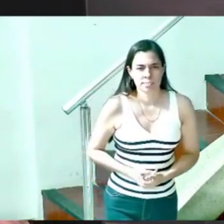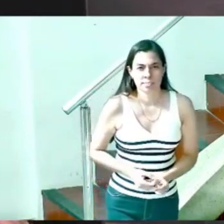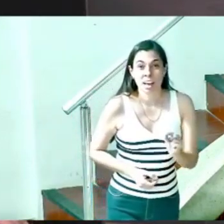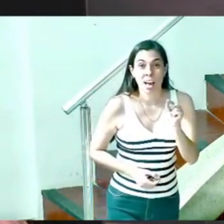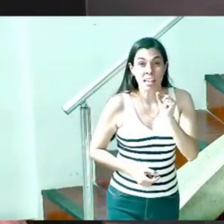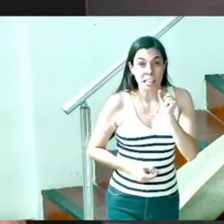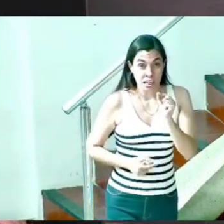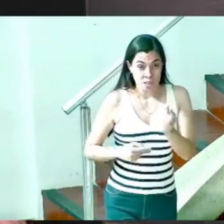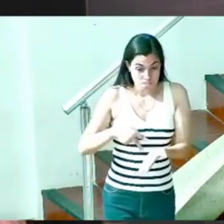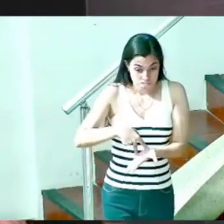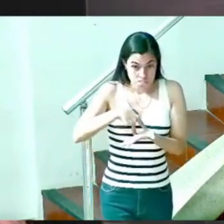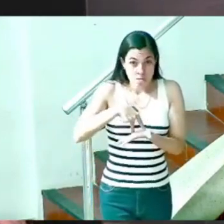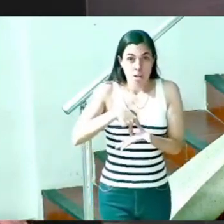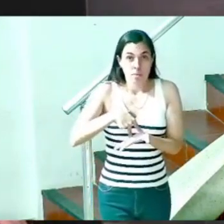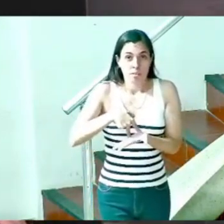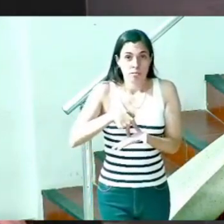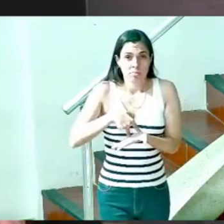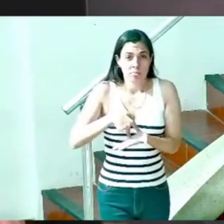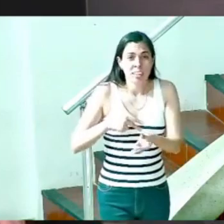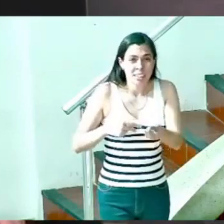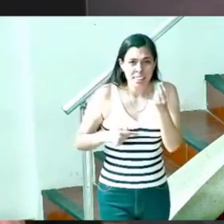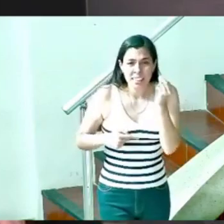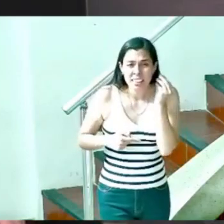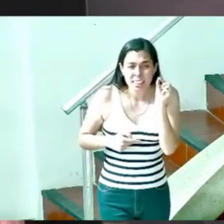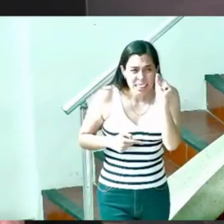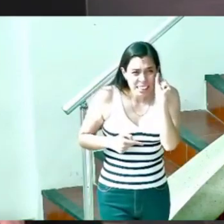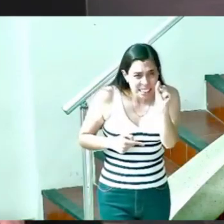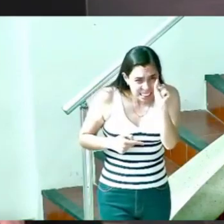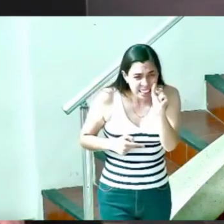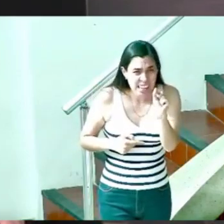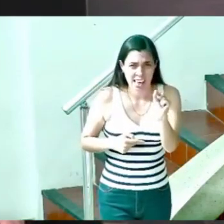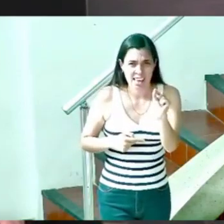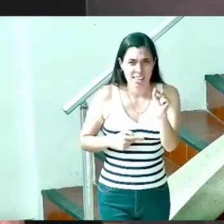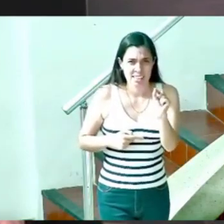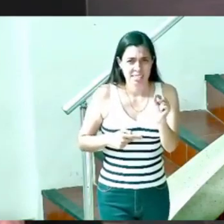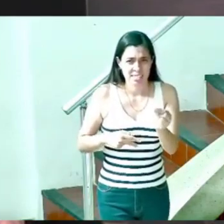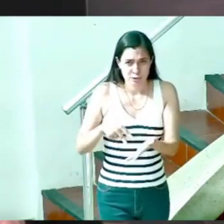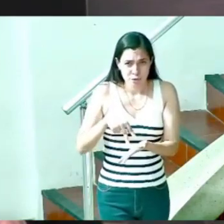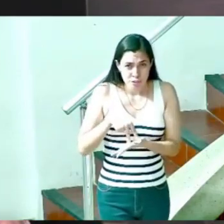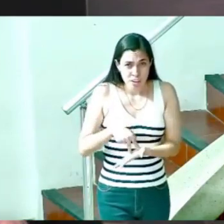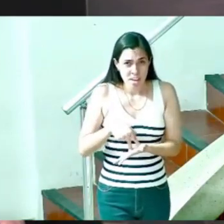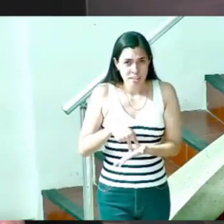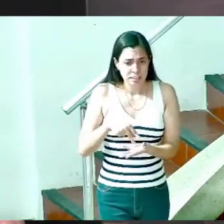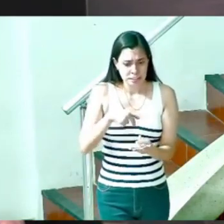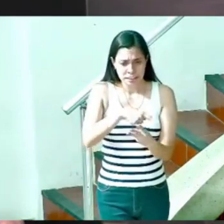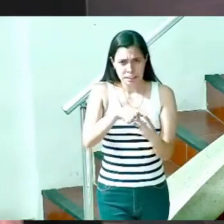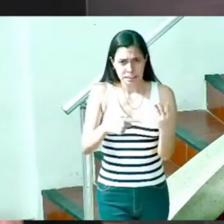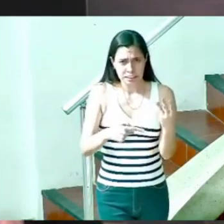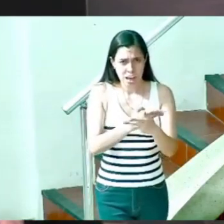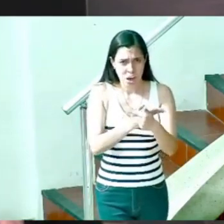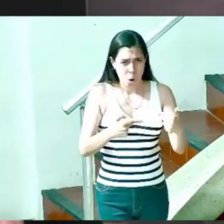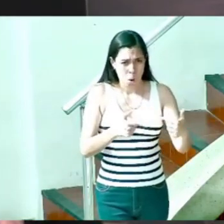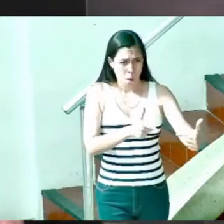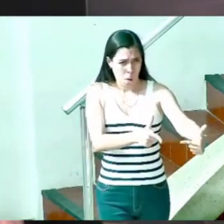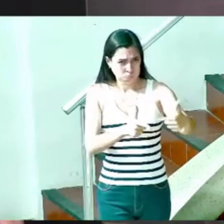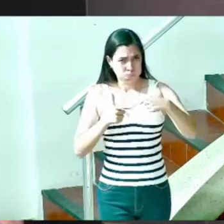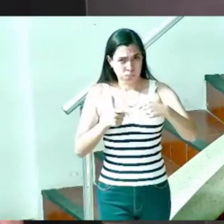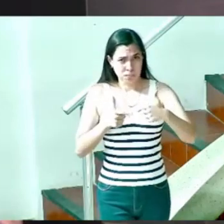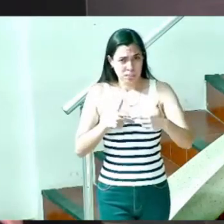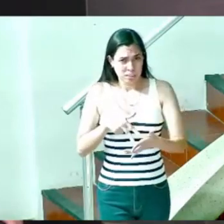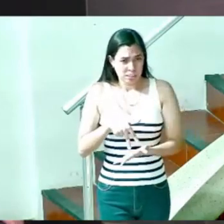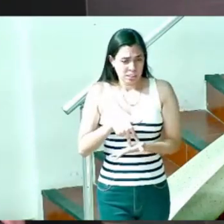resistir e permanecer de pé na combinação das três coisas, quando essas se erguem e vêm contra